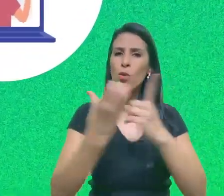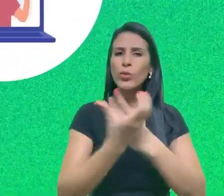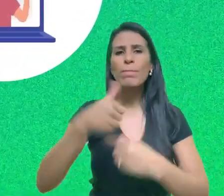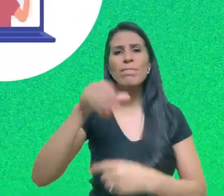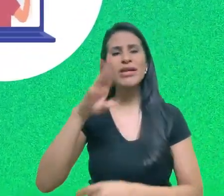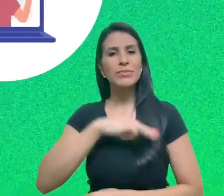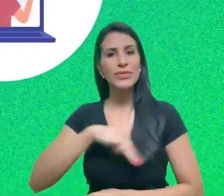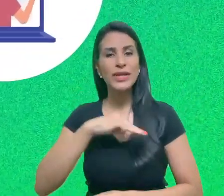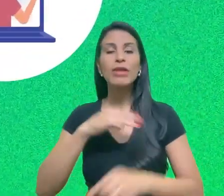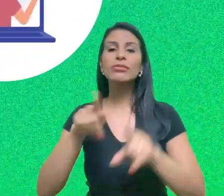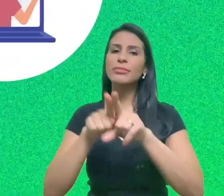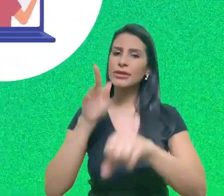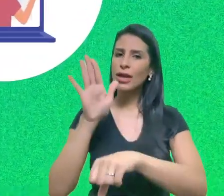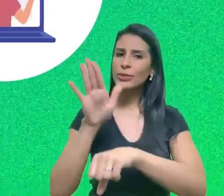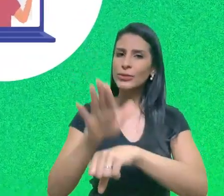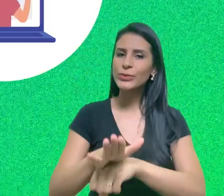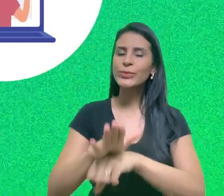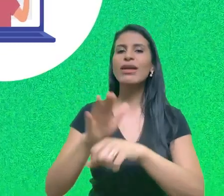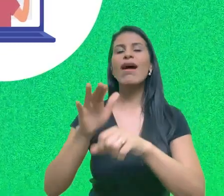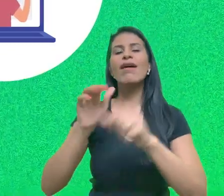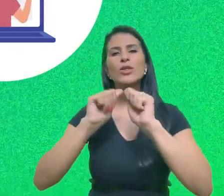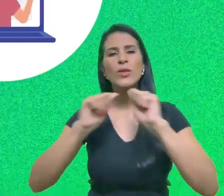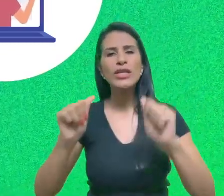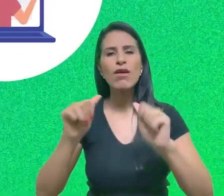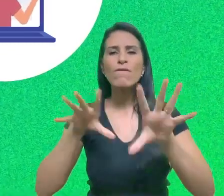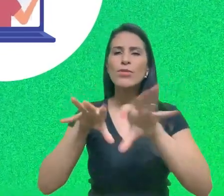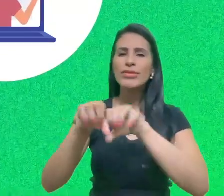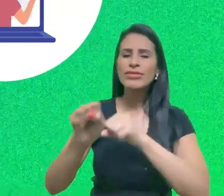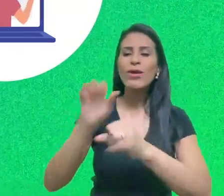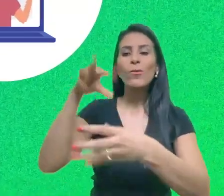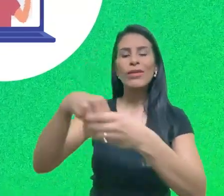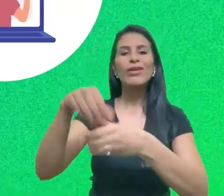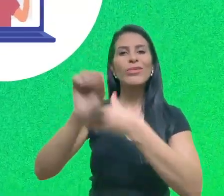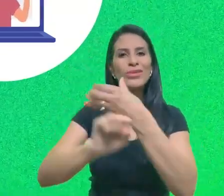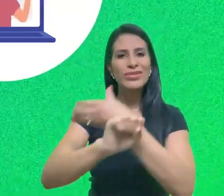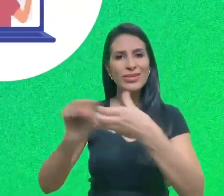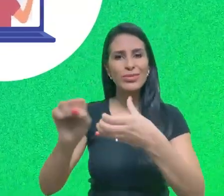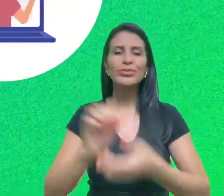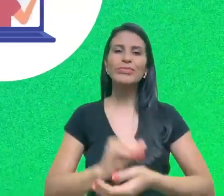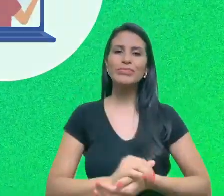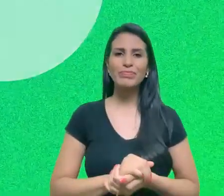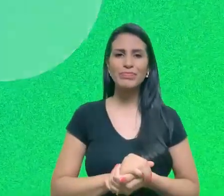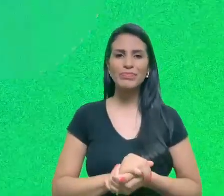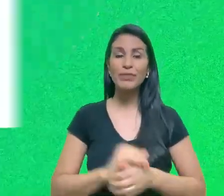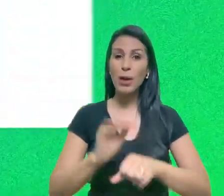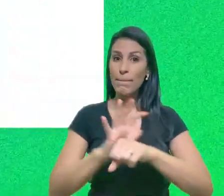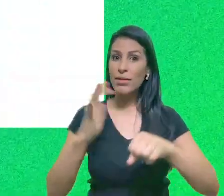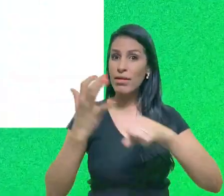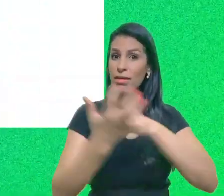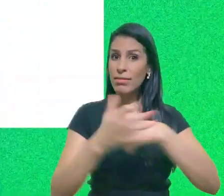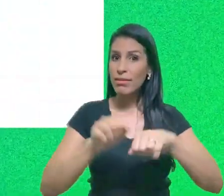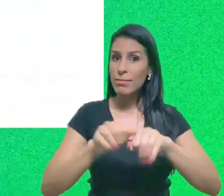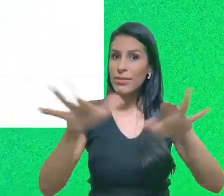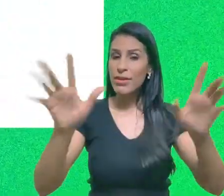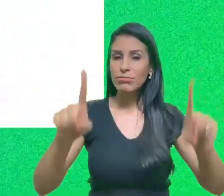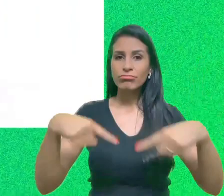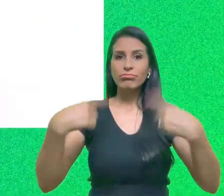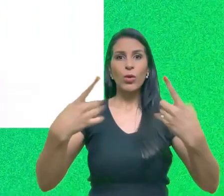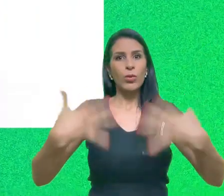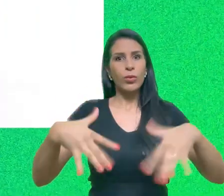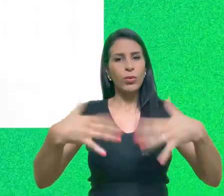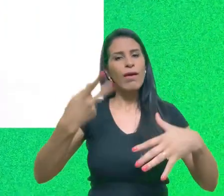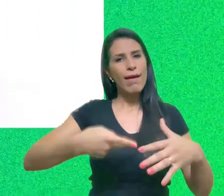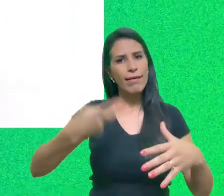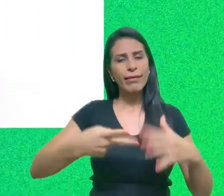o potencial missionário do culto e ajuda a manter assessorias e formações nos sínodos. A pandemia